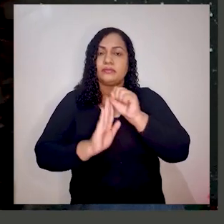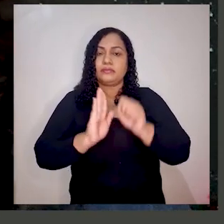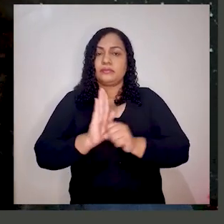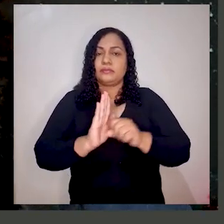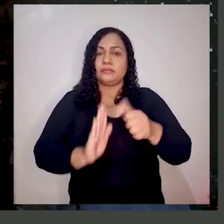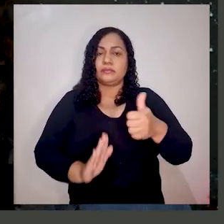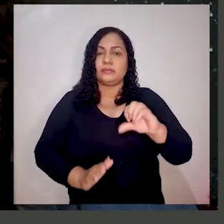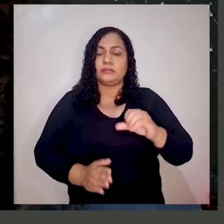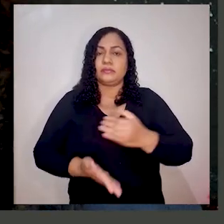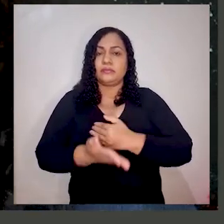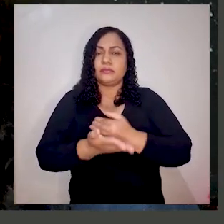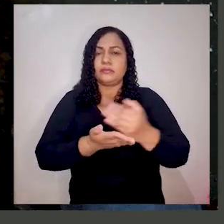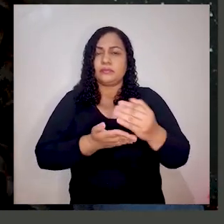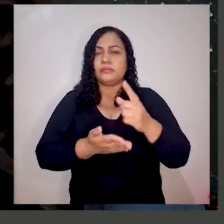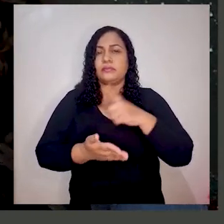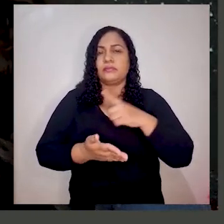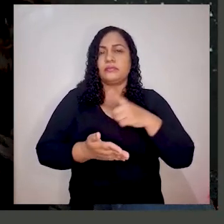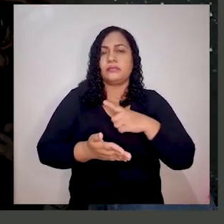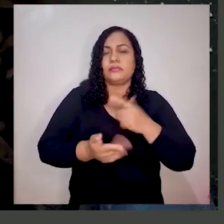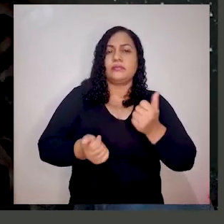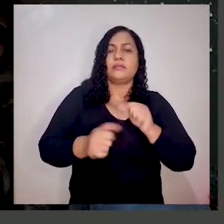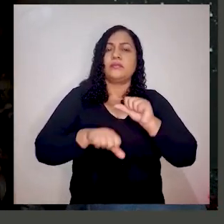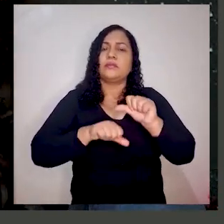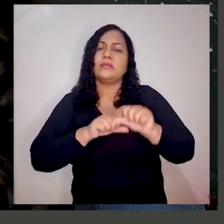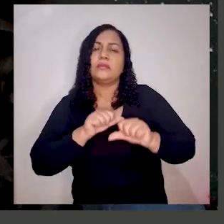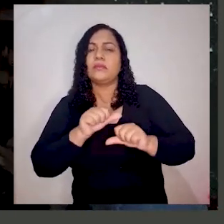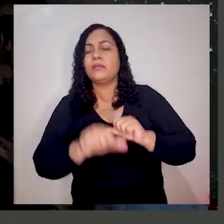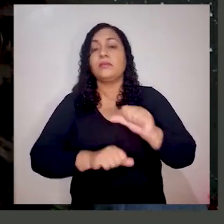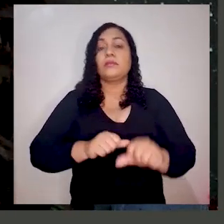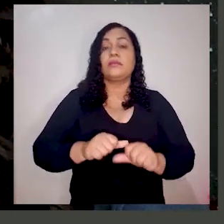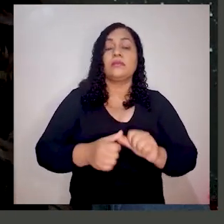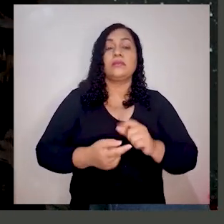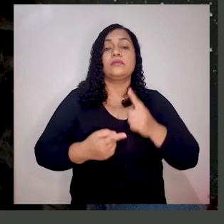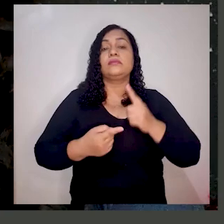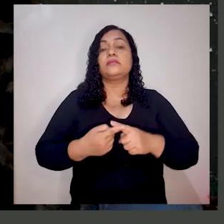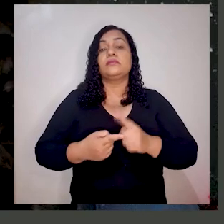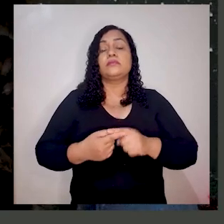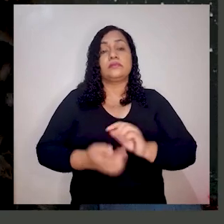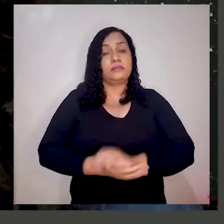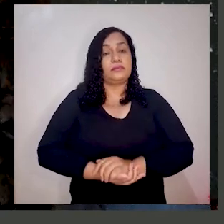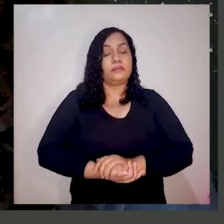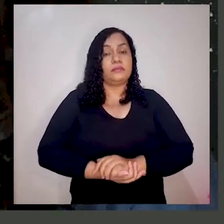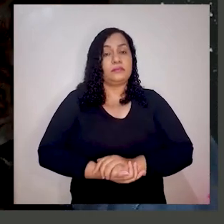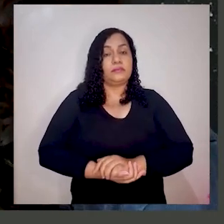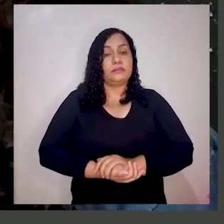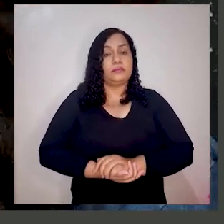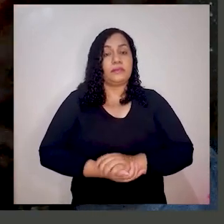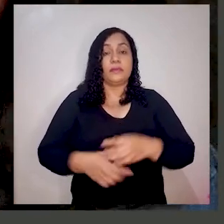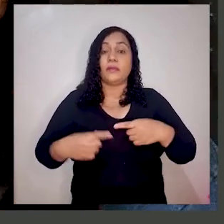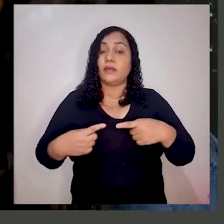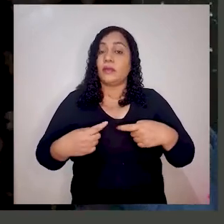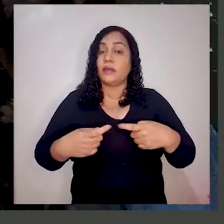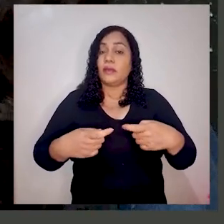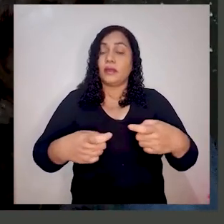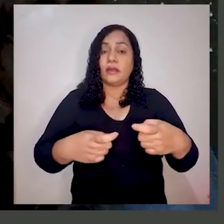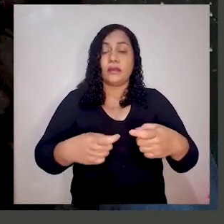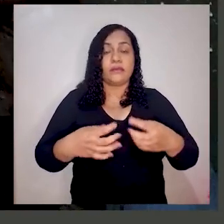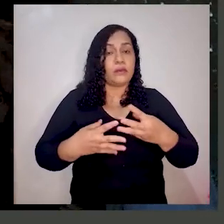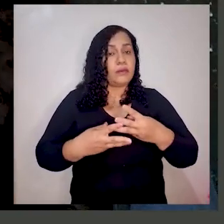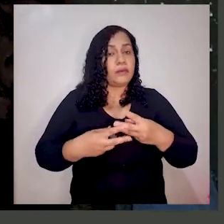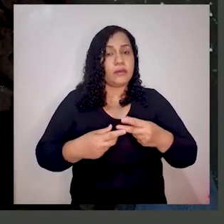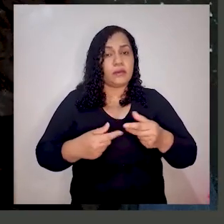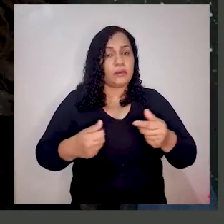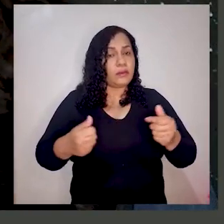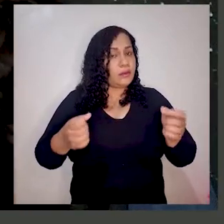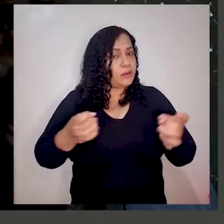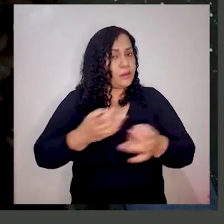metade do século XIX, começou aí a ter viradinhas de chave em relação a isso. Por quê? Primeiro, em relação às guerras, elas